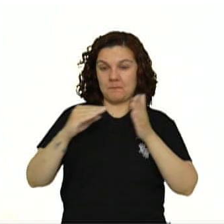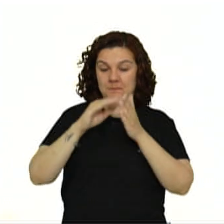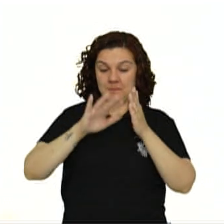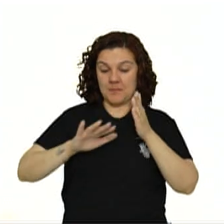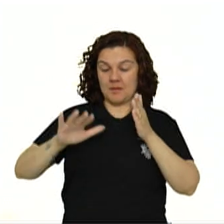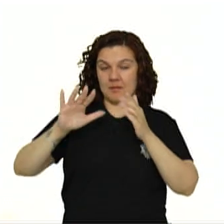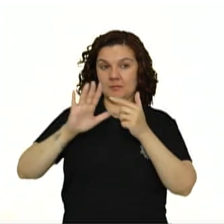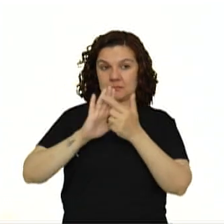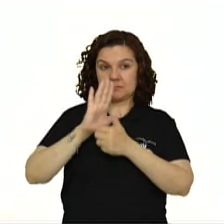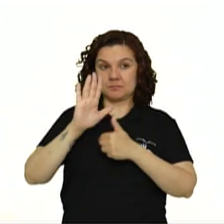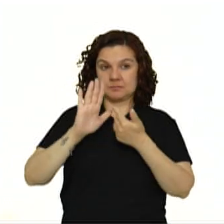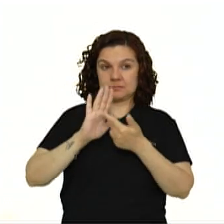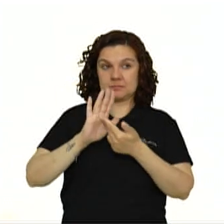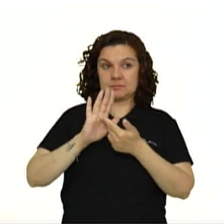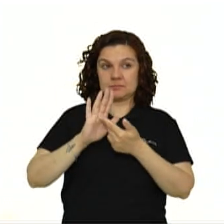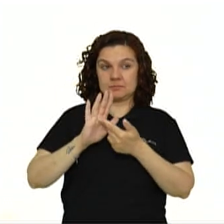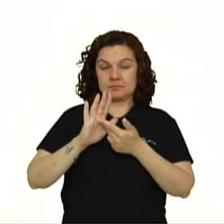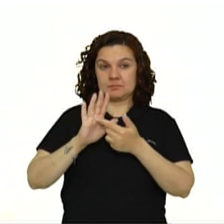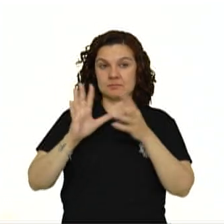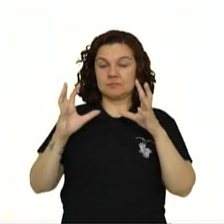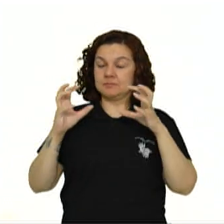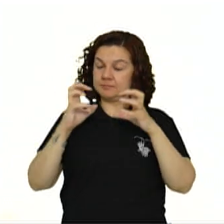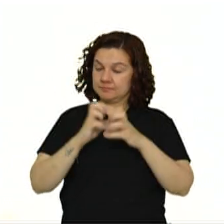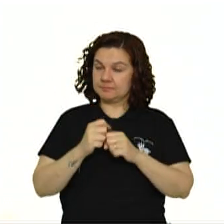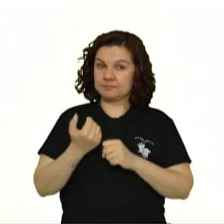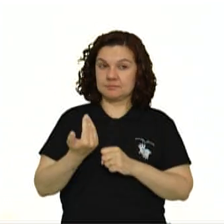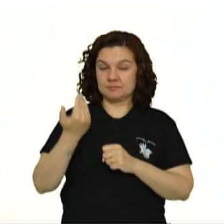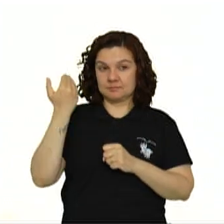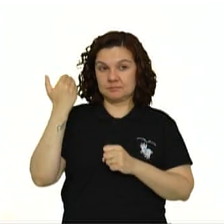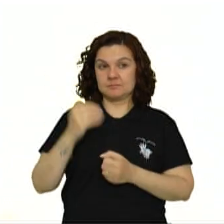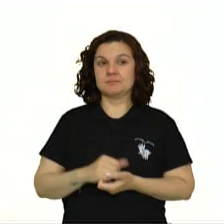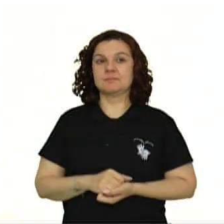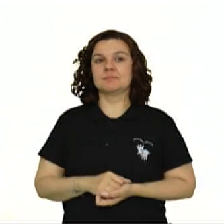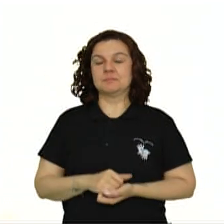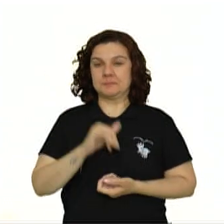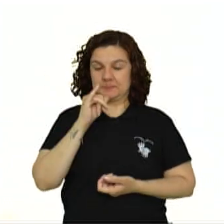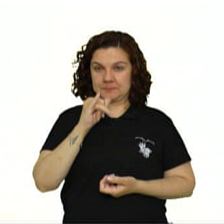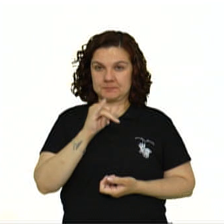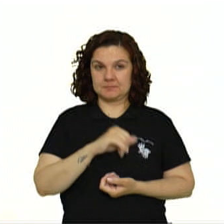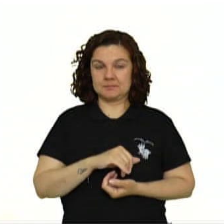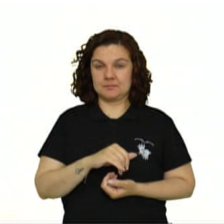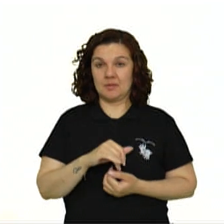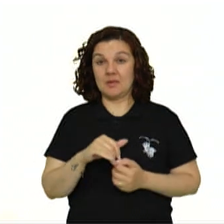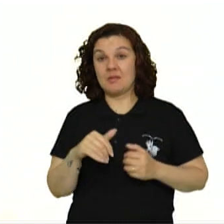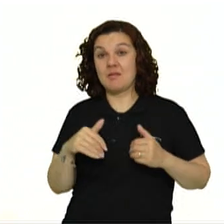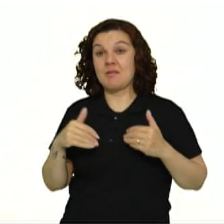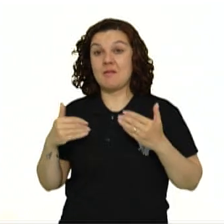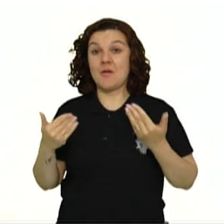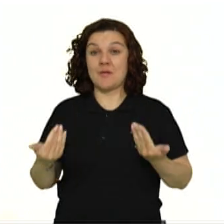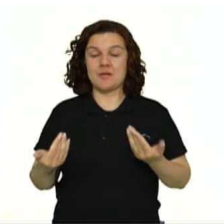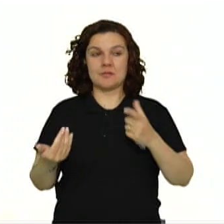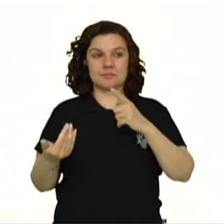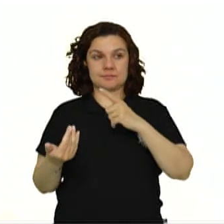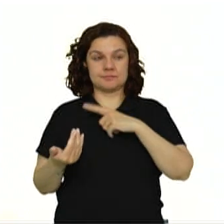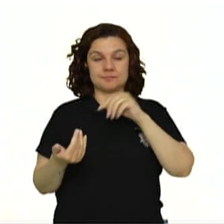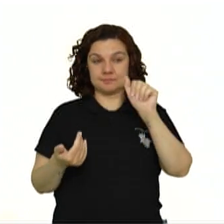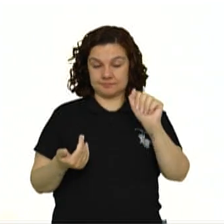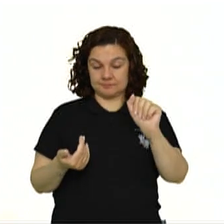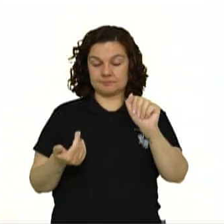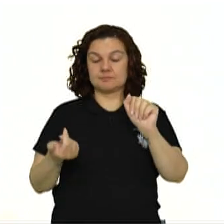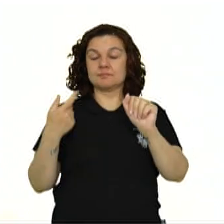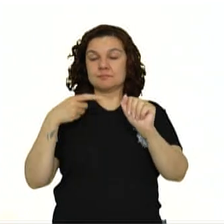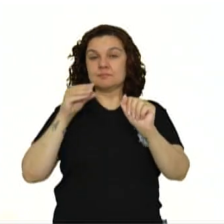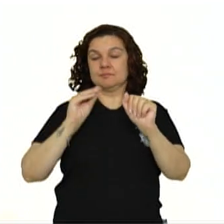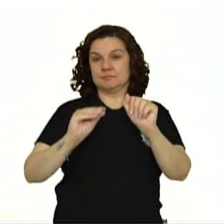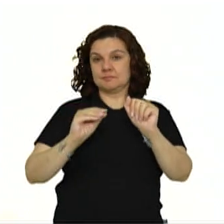círculo, do triângulo, então a área escura representa essa informação. Assim que você tiver o valor do A, se o exercício desse